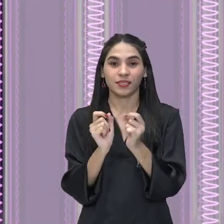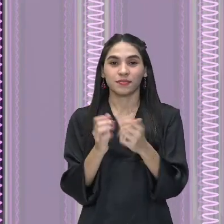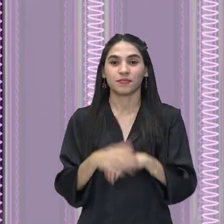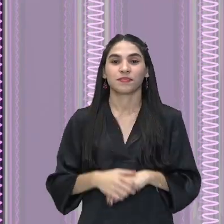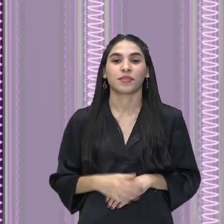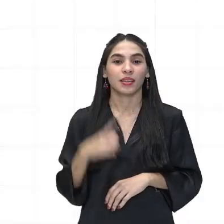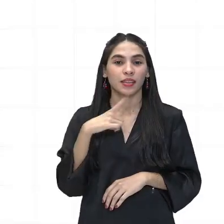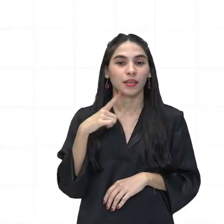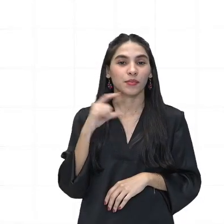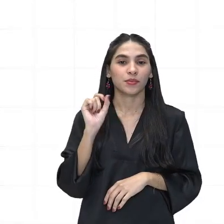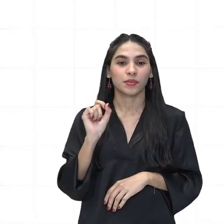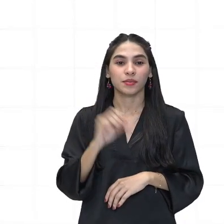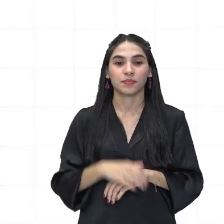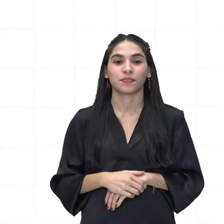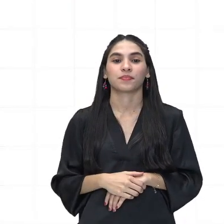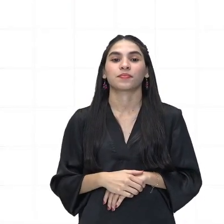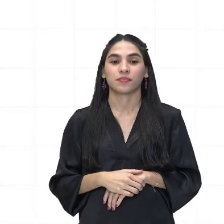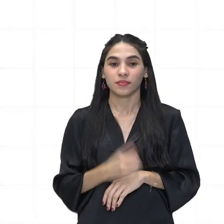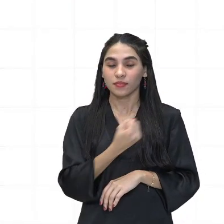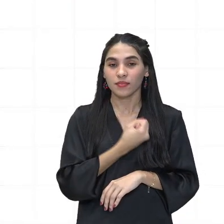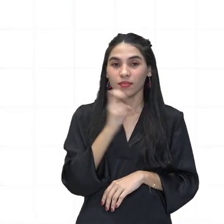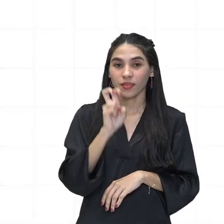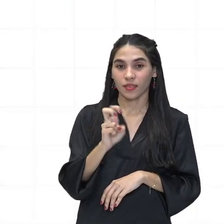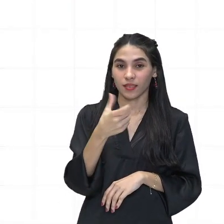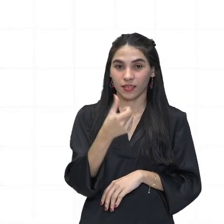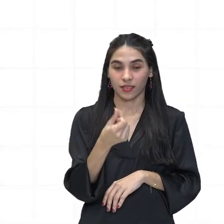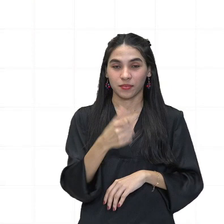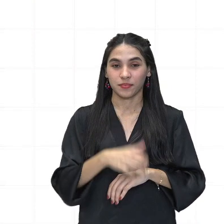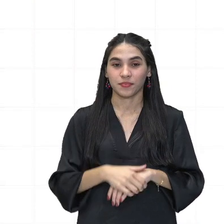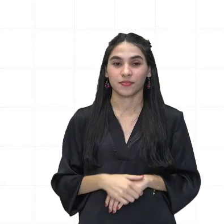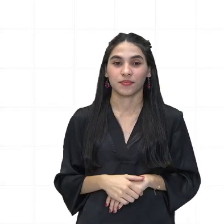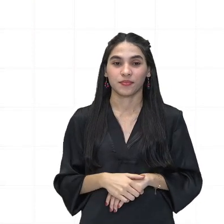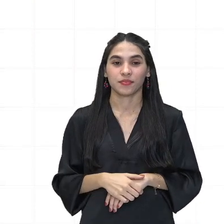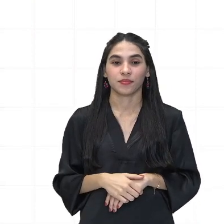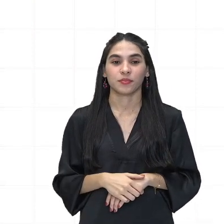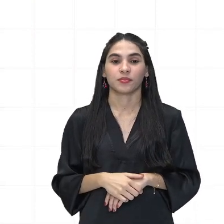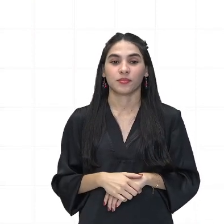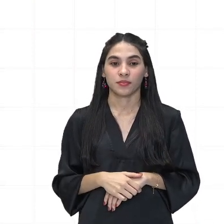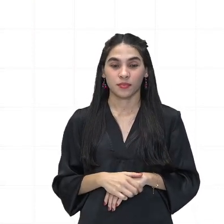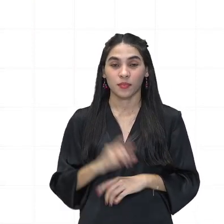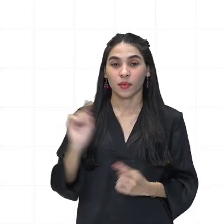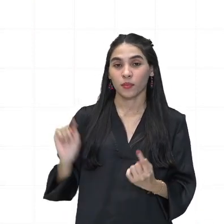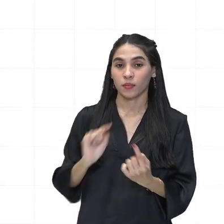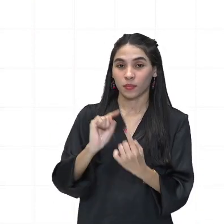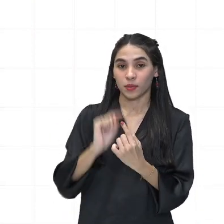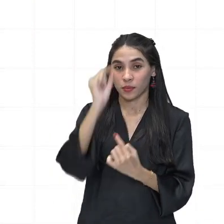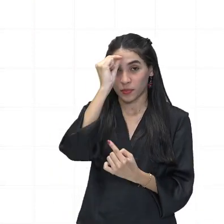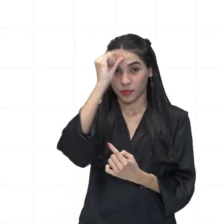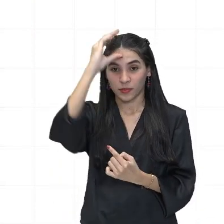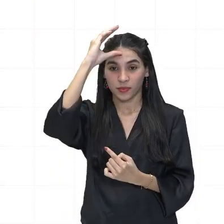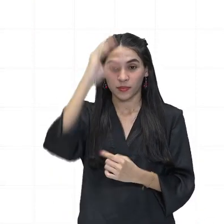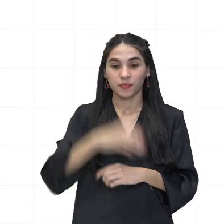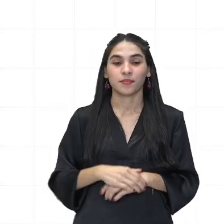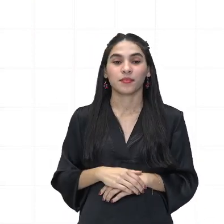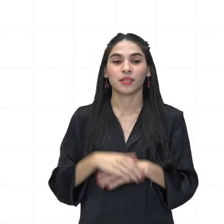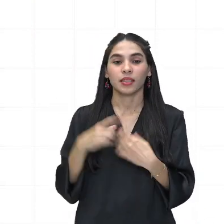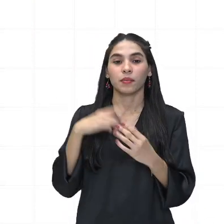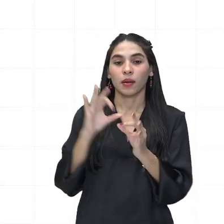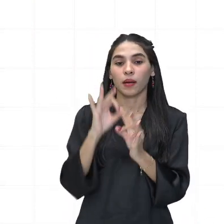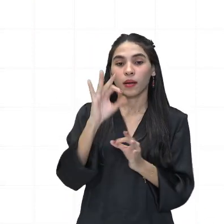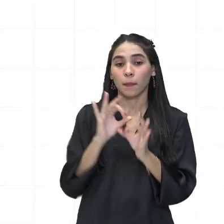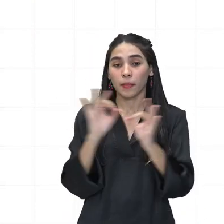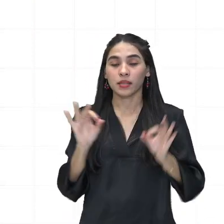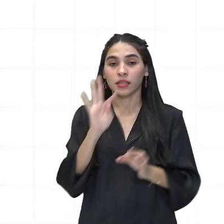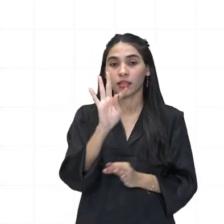hoje temos a aula de número 56, objeto de conhecimento, medidas de